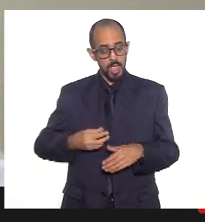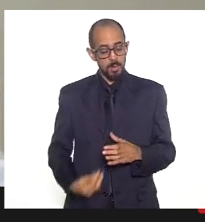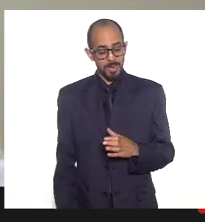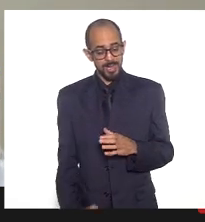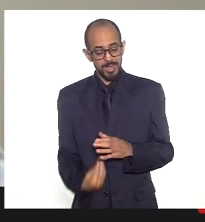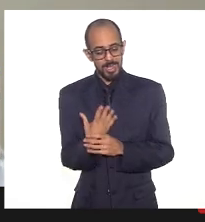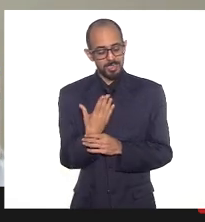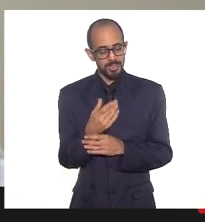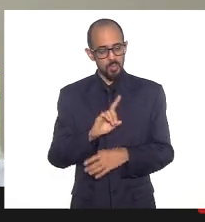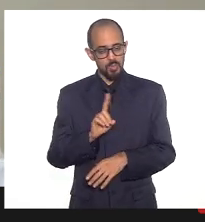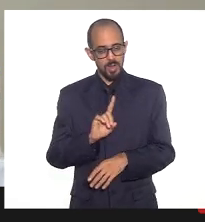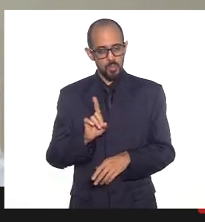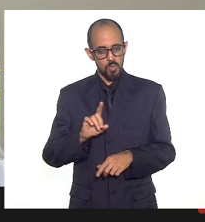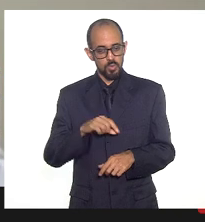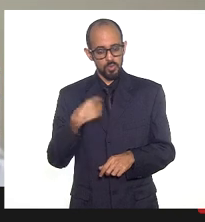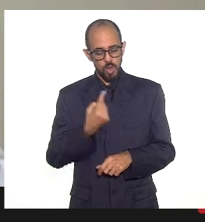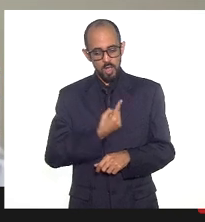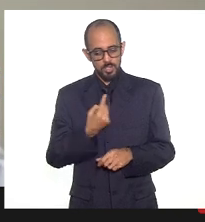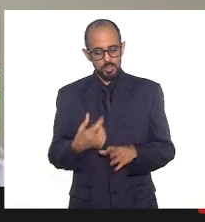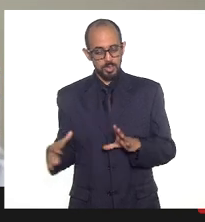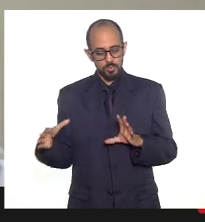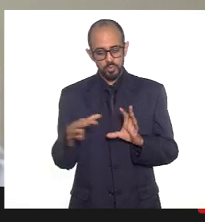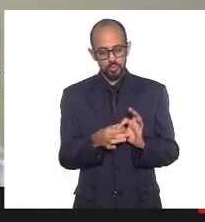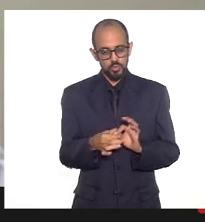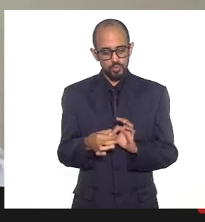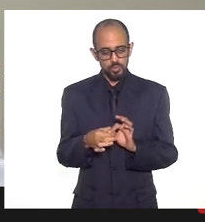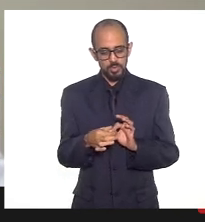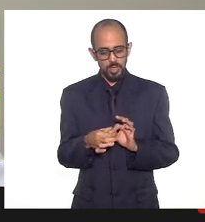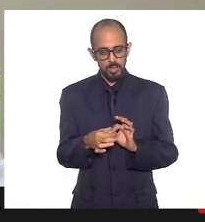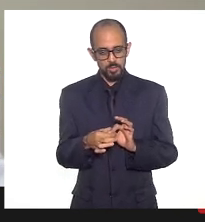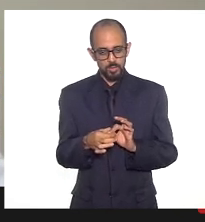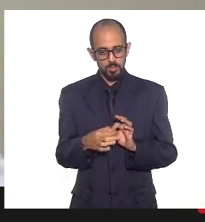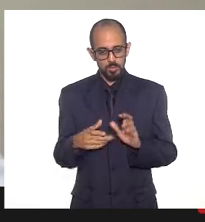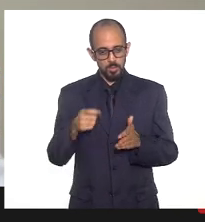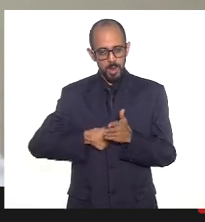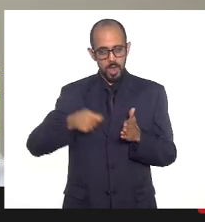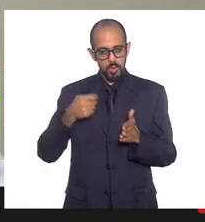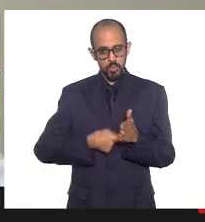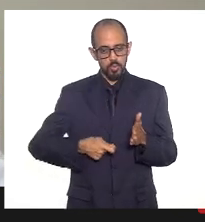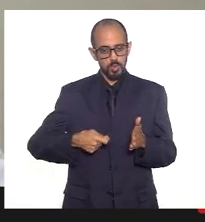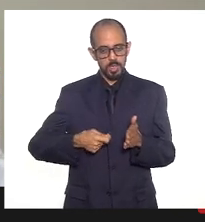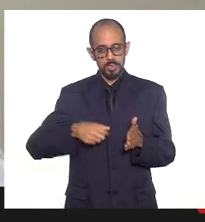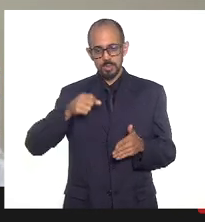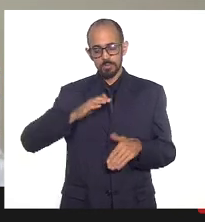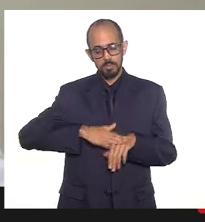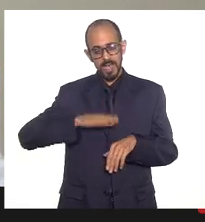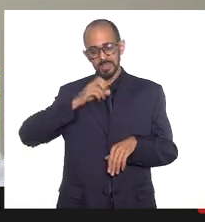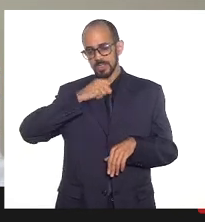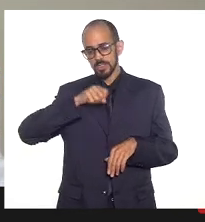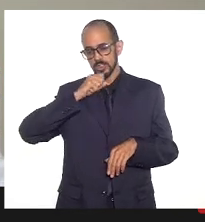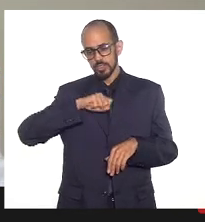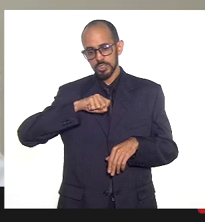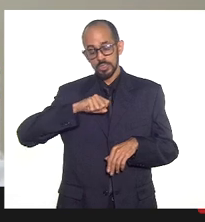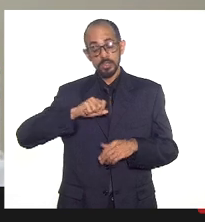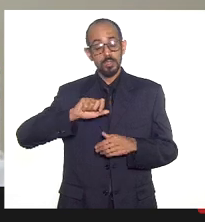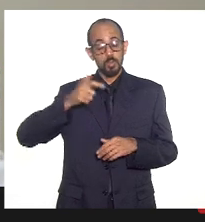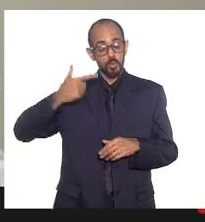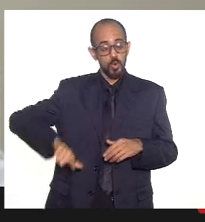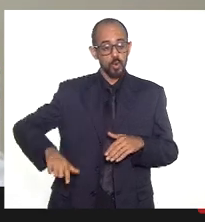nos associando a uma luta que já está posta na Assembleia por mandatos mais veteranos, por outros mandatos não tão veteranos, mas que já